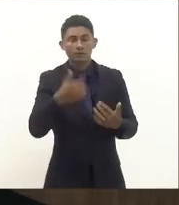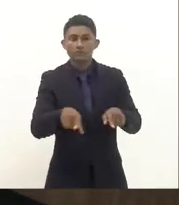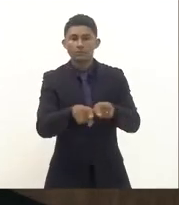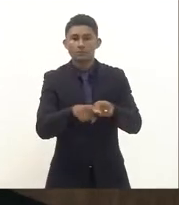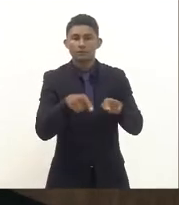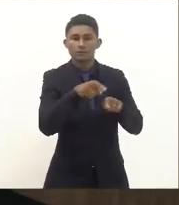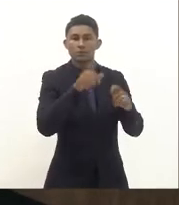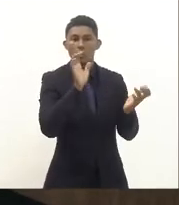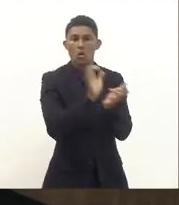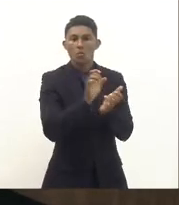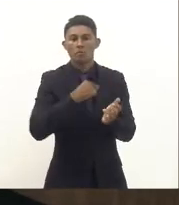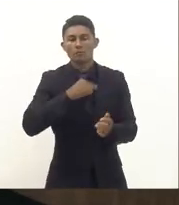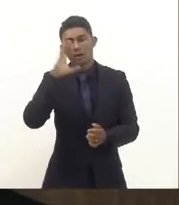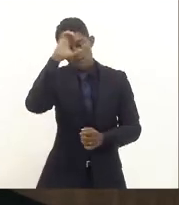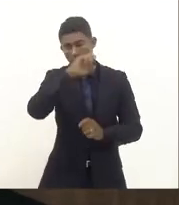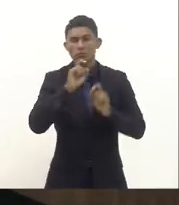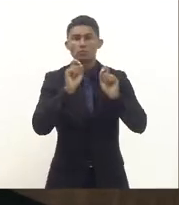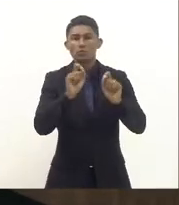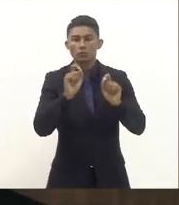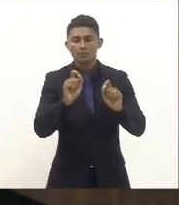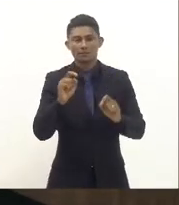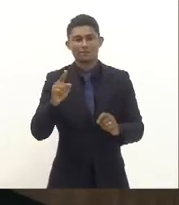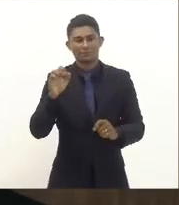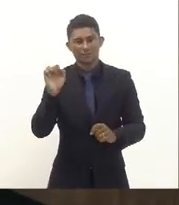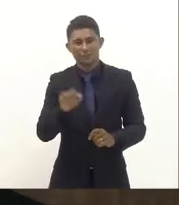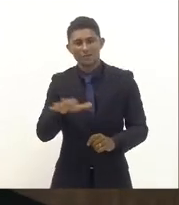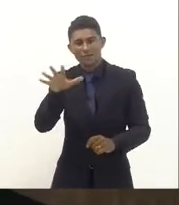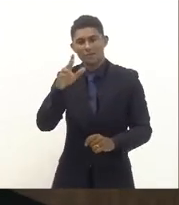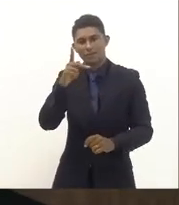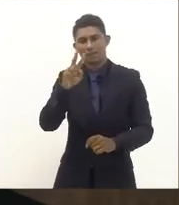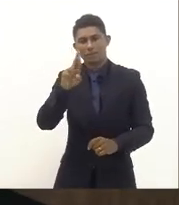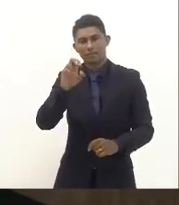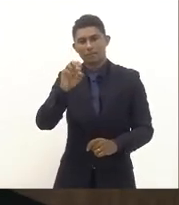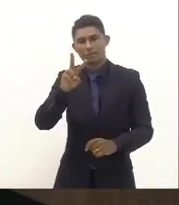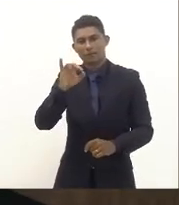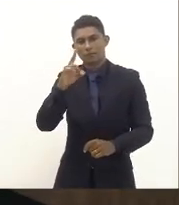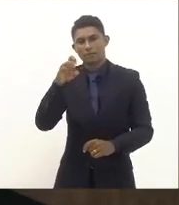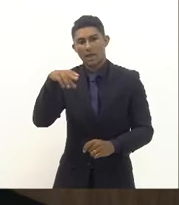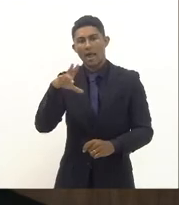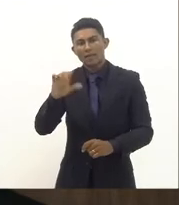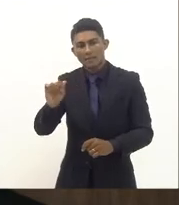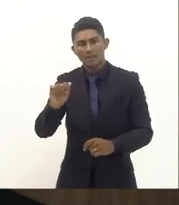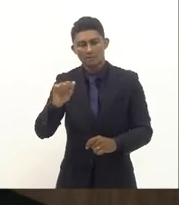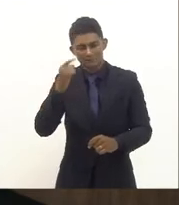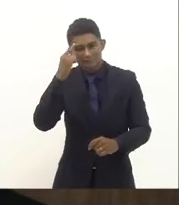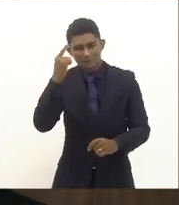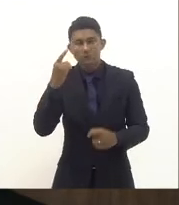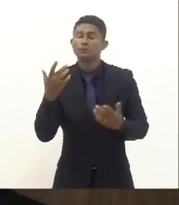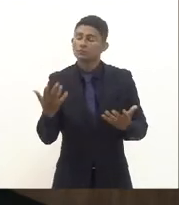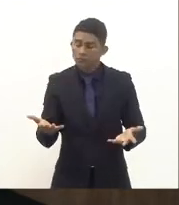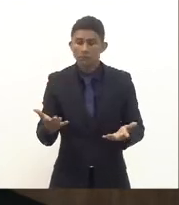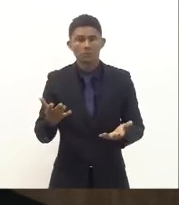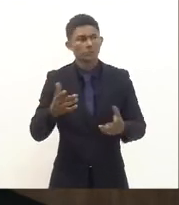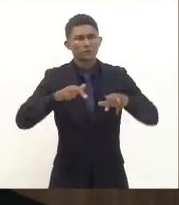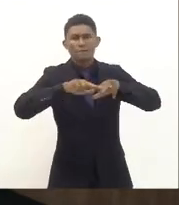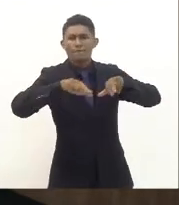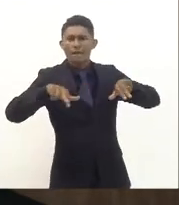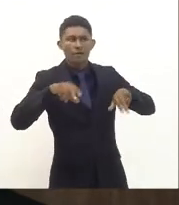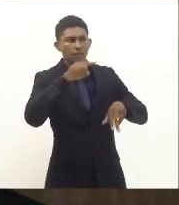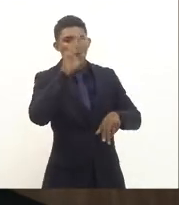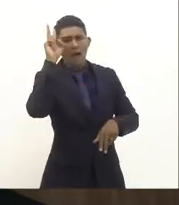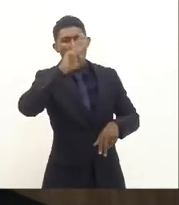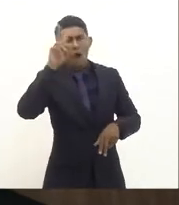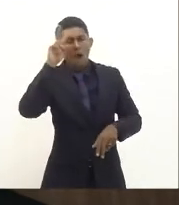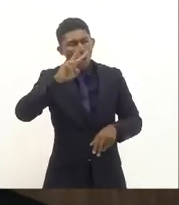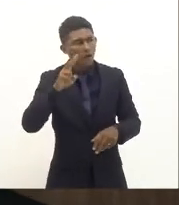nós do Morro sobre a remoção da favela da Providência também então fatos históricos personalidades importantes foram